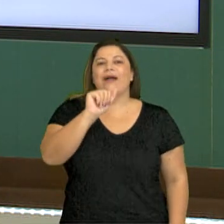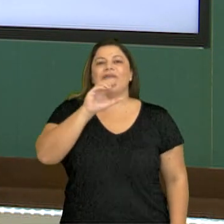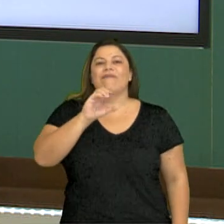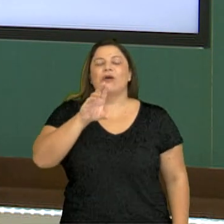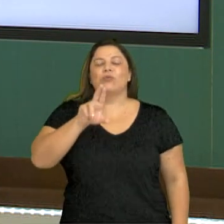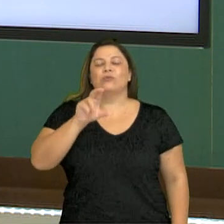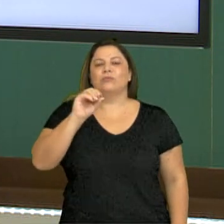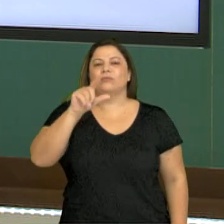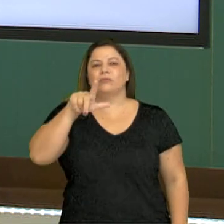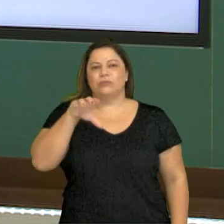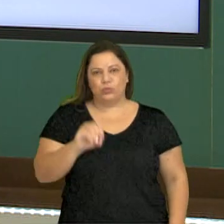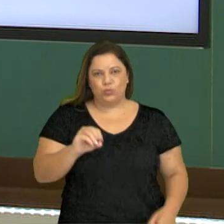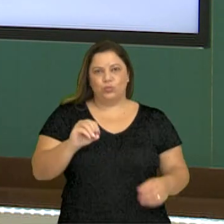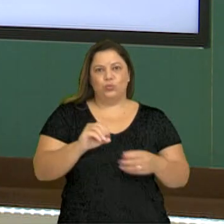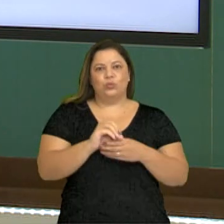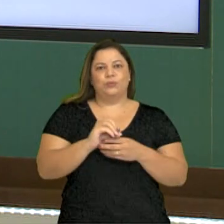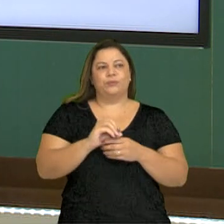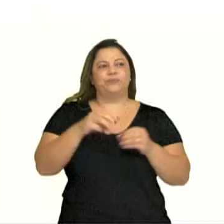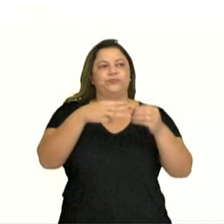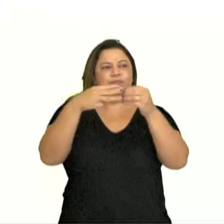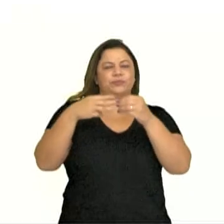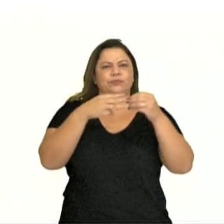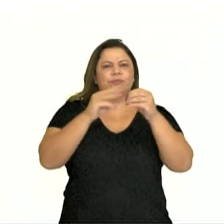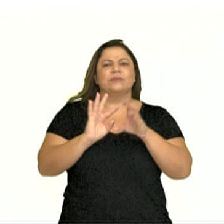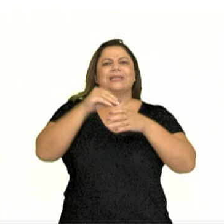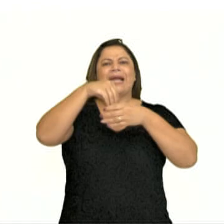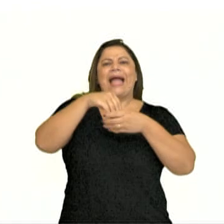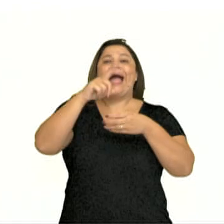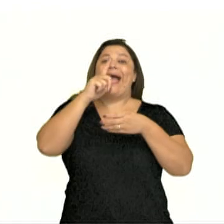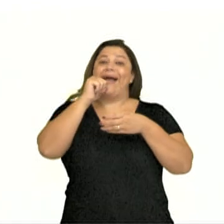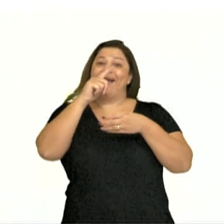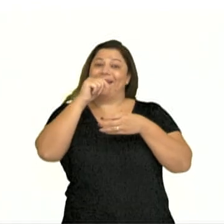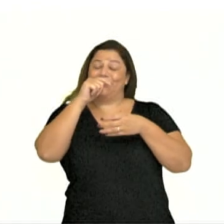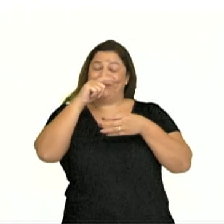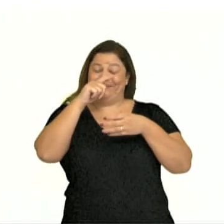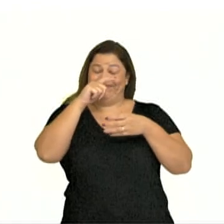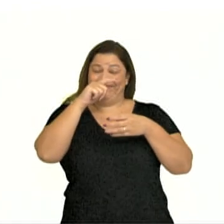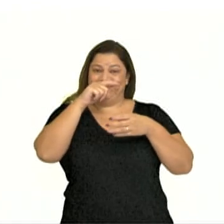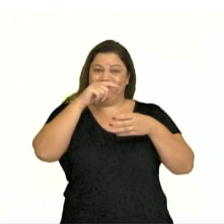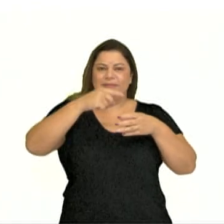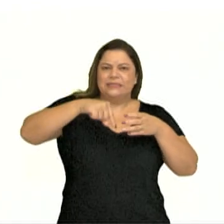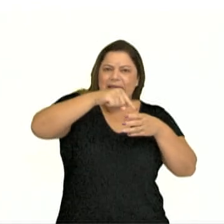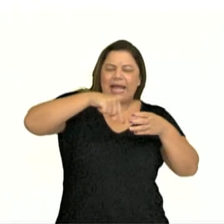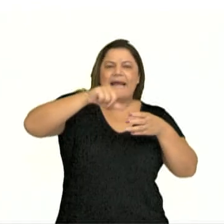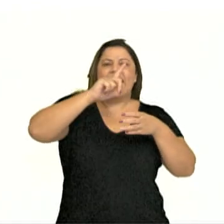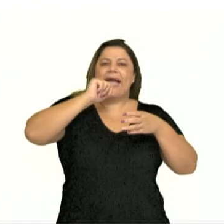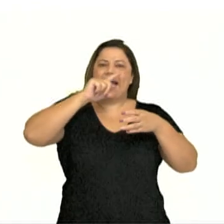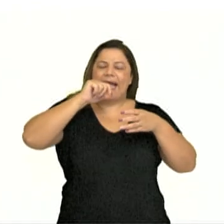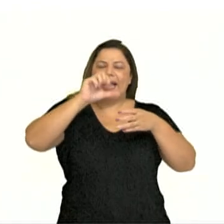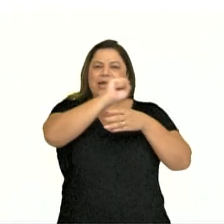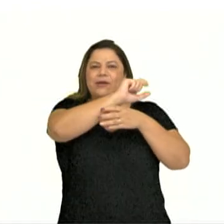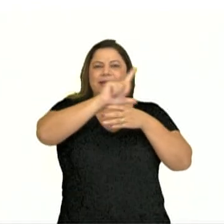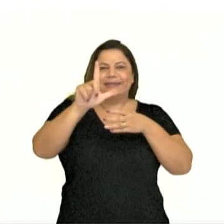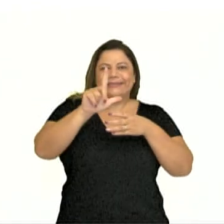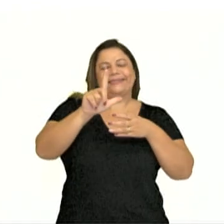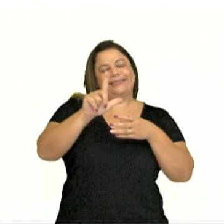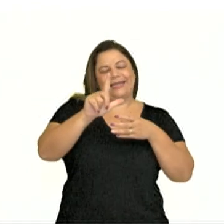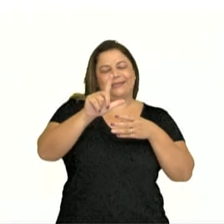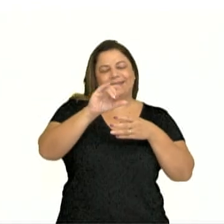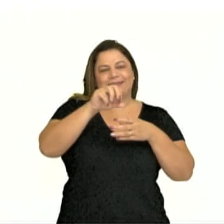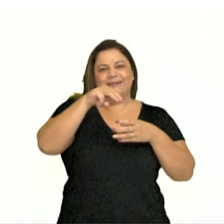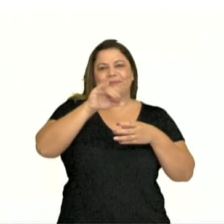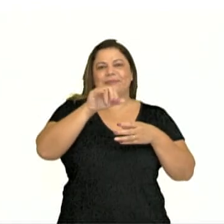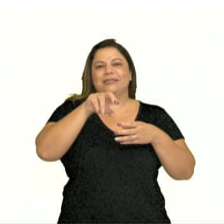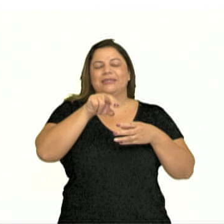celular. No interior dela, tem armazenado o quê? Água, por exemplo. Sais minerais. E quando a célula necessita,